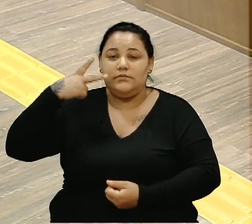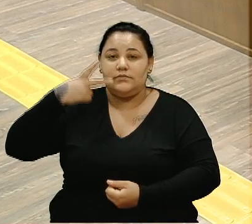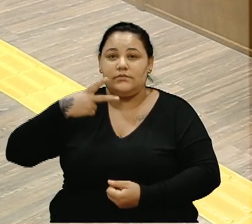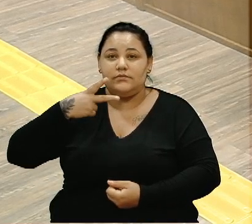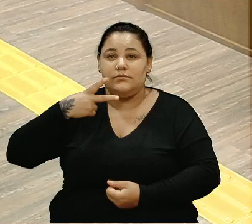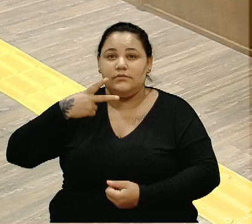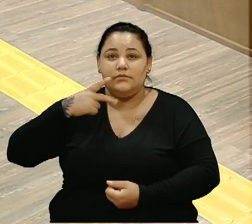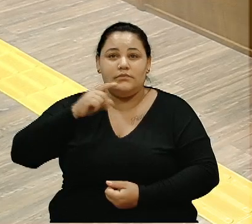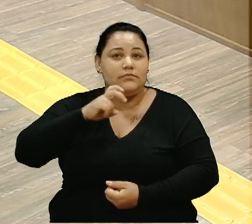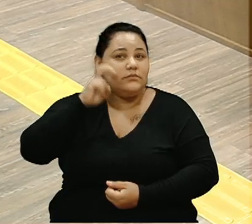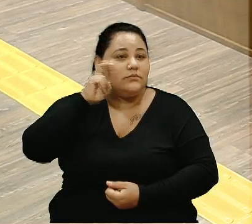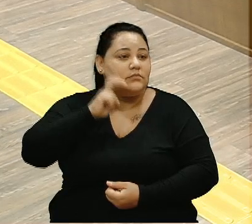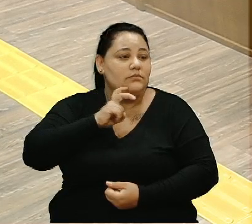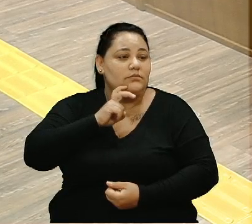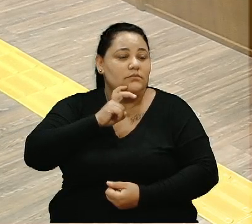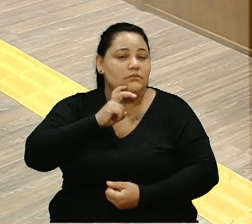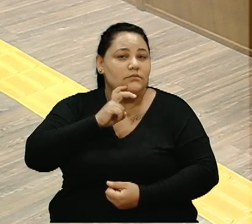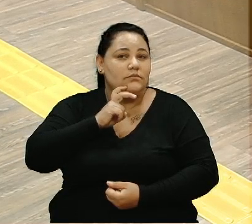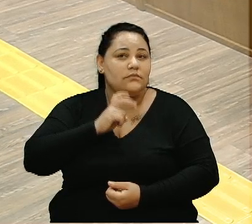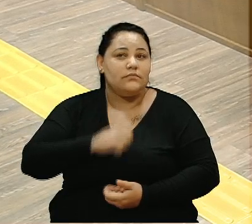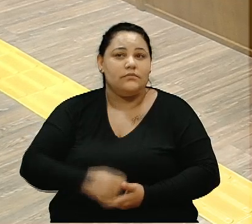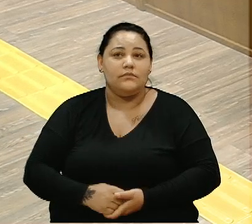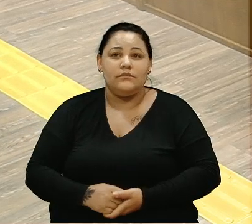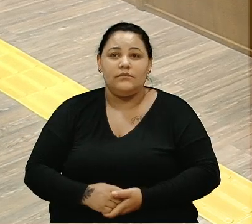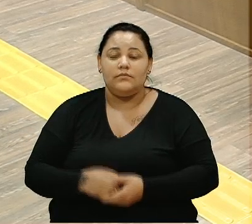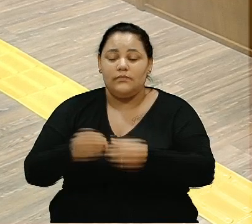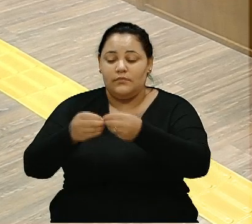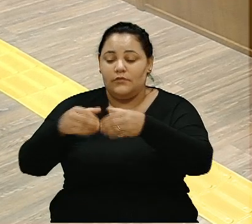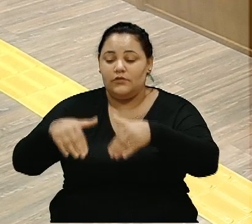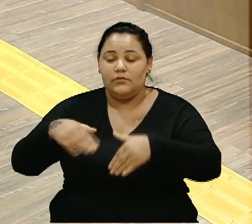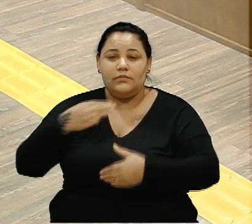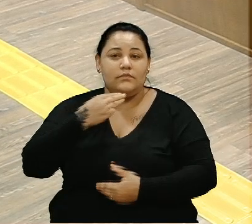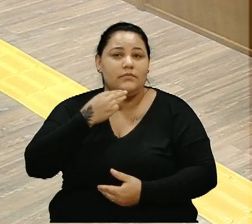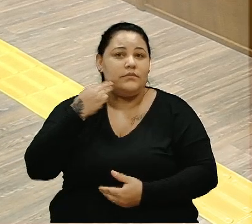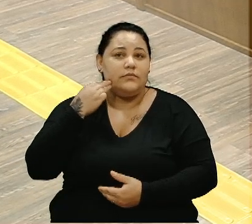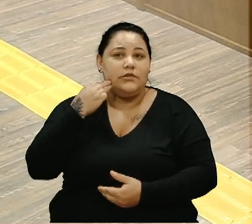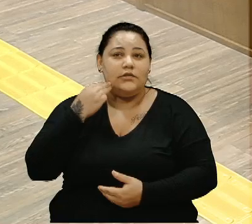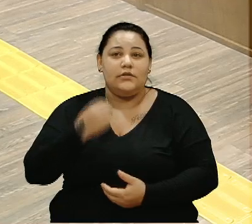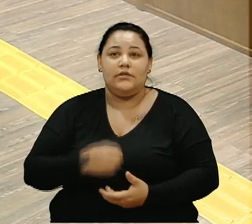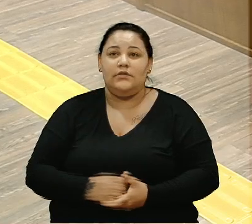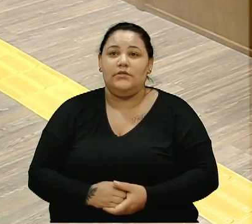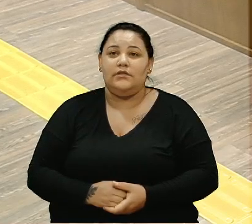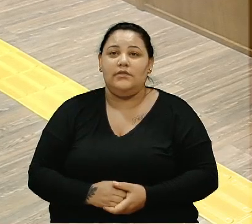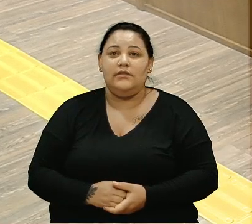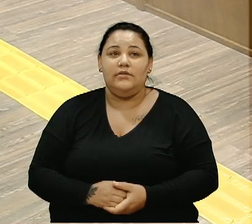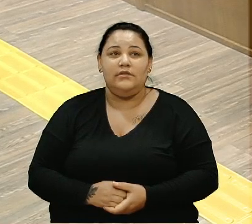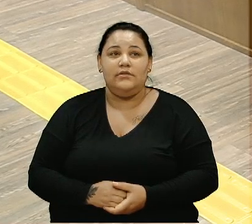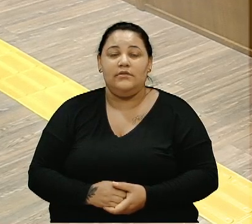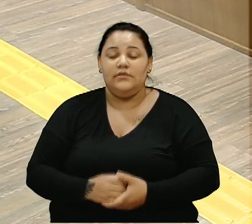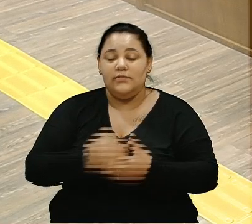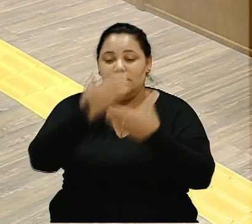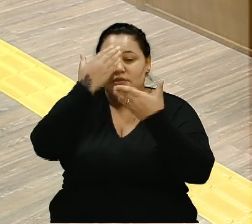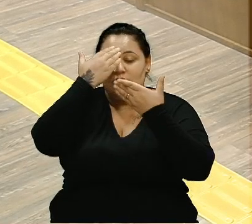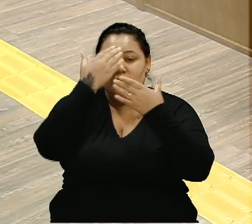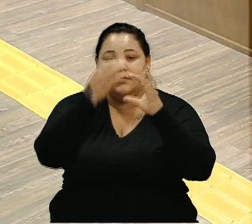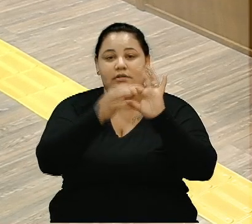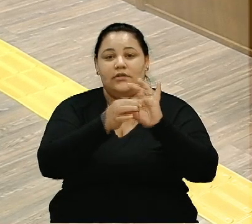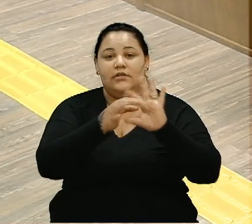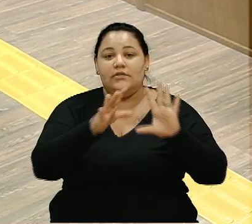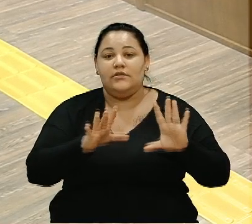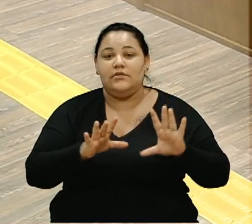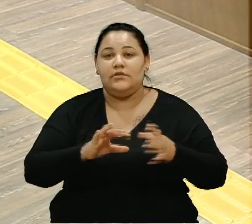Santos, prejudicado. Vereadora Marisol Santos. Agradece, abre mão.